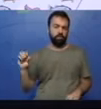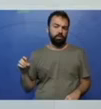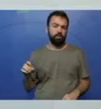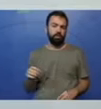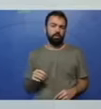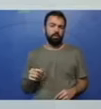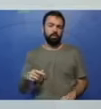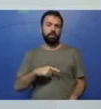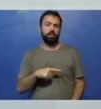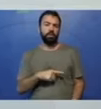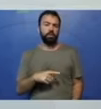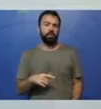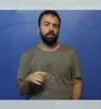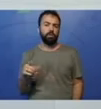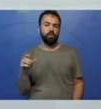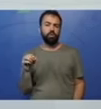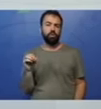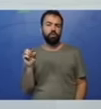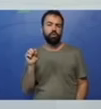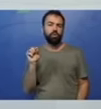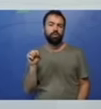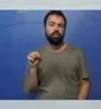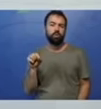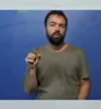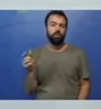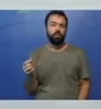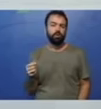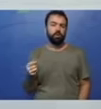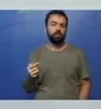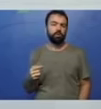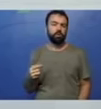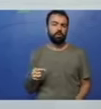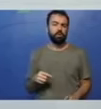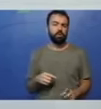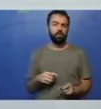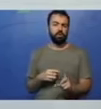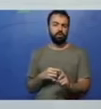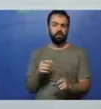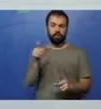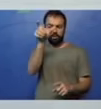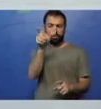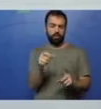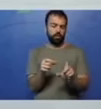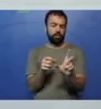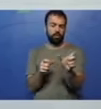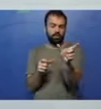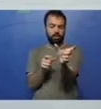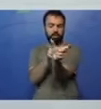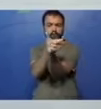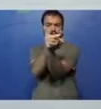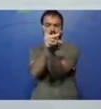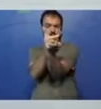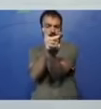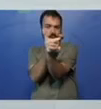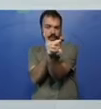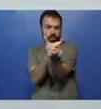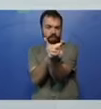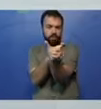coluna vertebral ou uma outra estrutura chamada notocorda em alguma fase da vida, que seja a